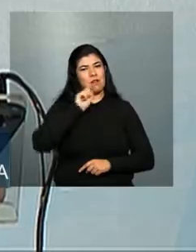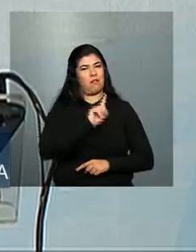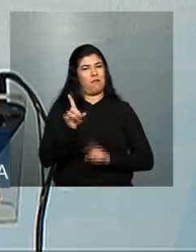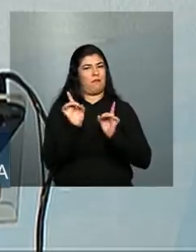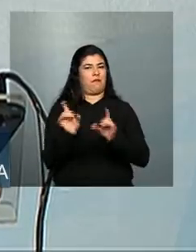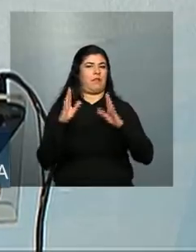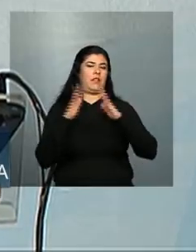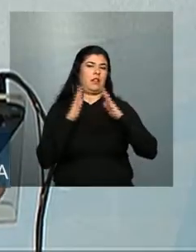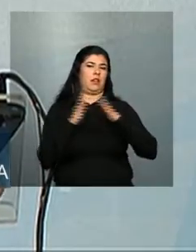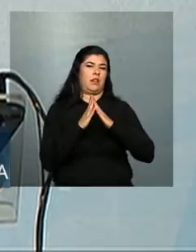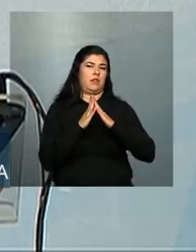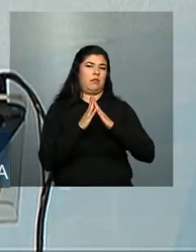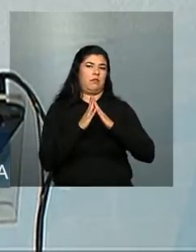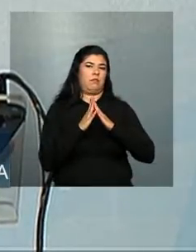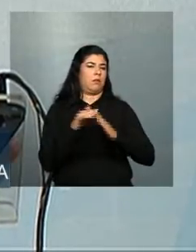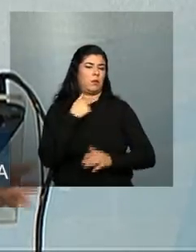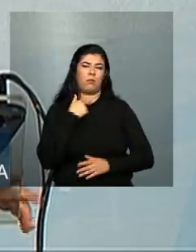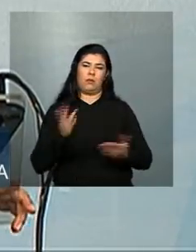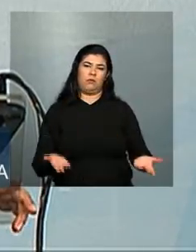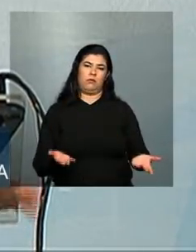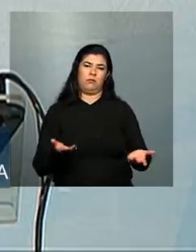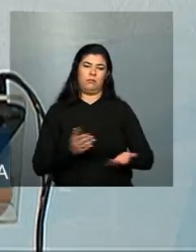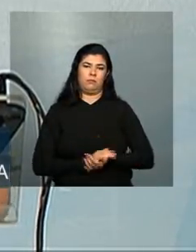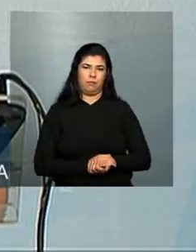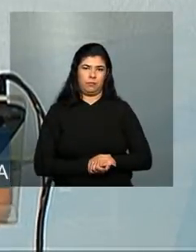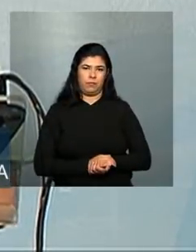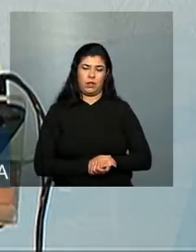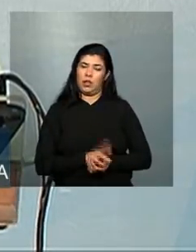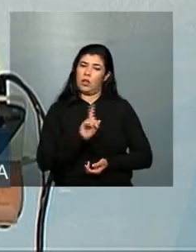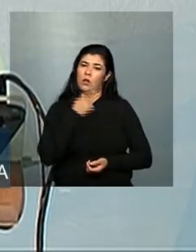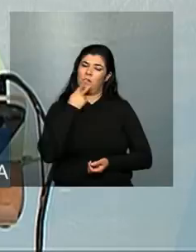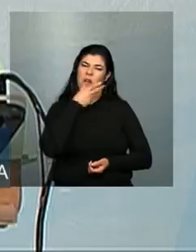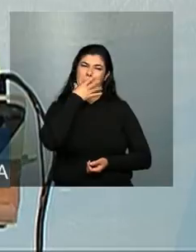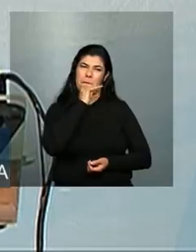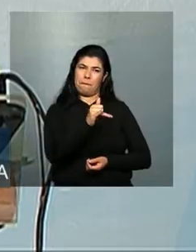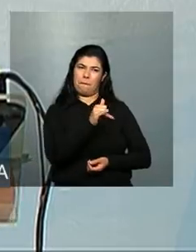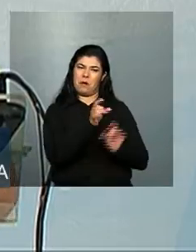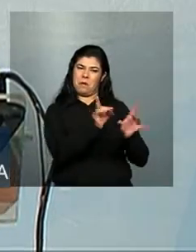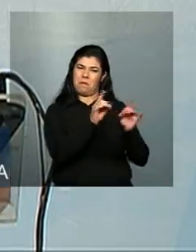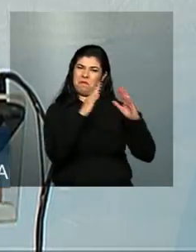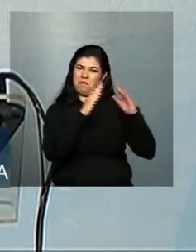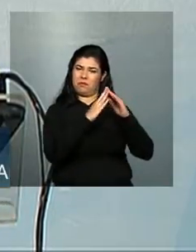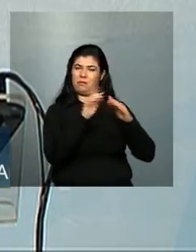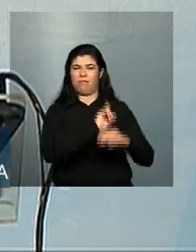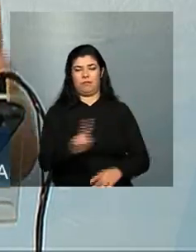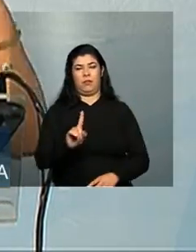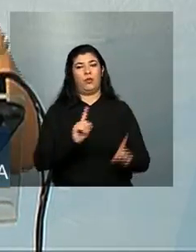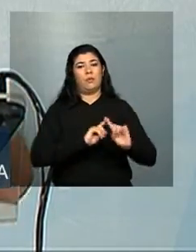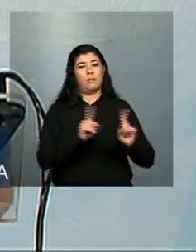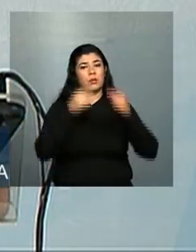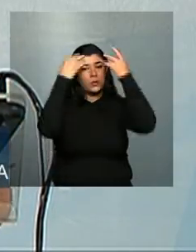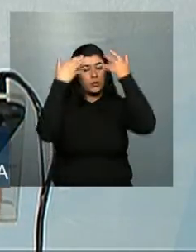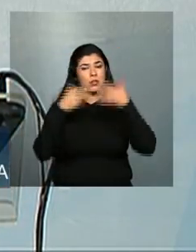mãe não vende casa de filho. Mãe não faz isso. Não estou dizendo que pai vende, não. Só estou dizendo que